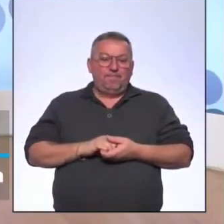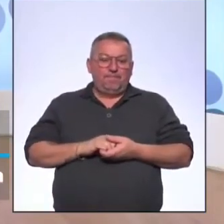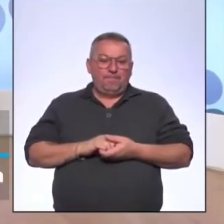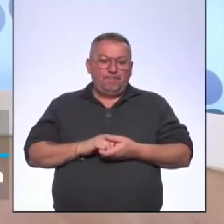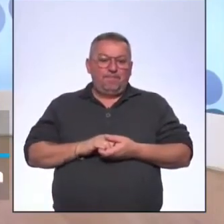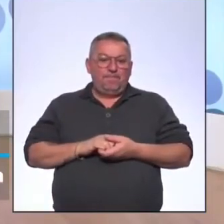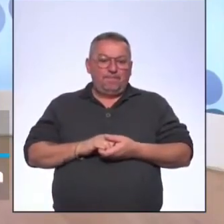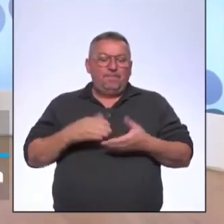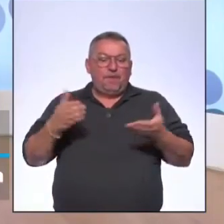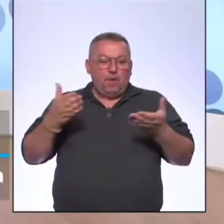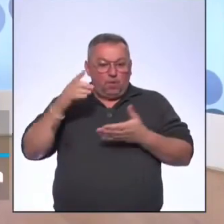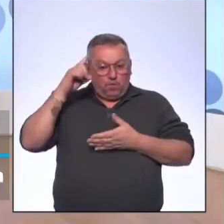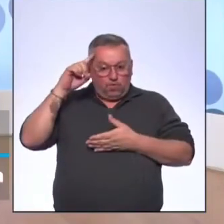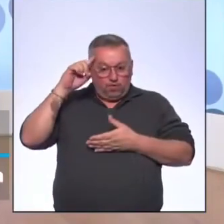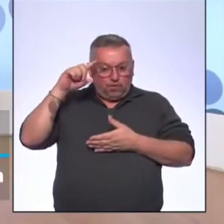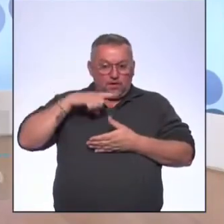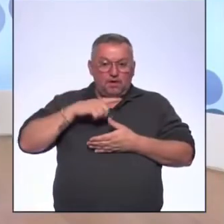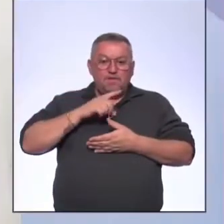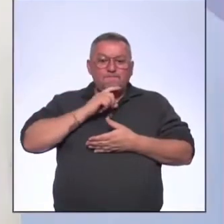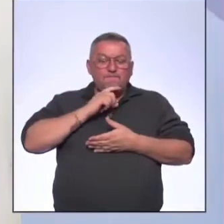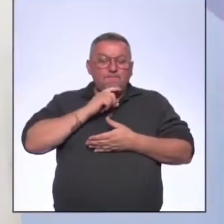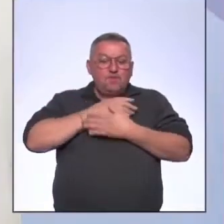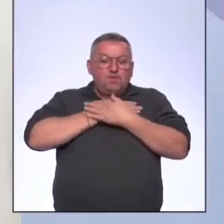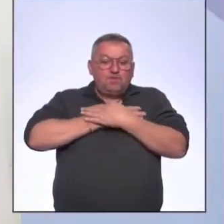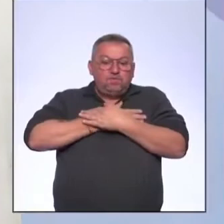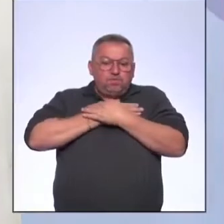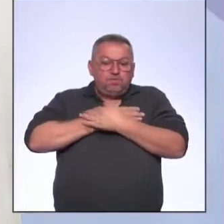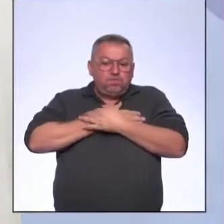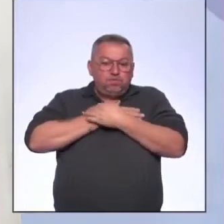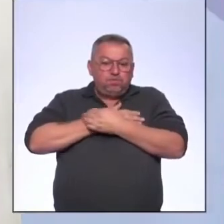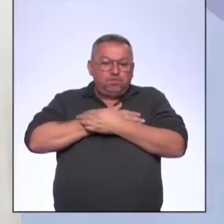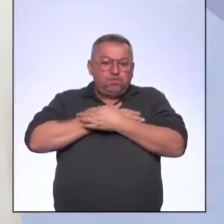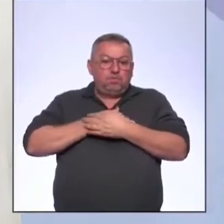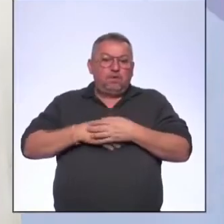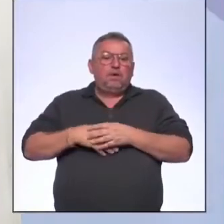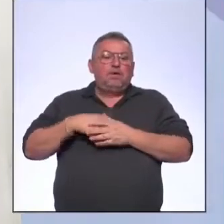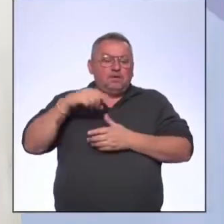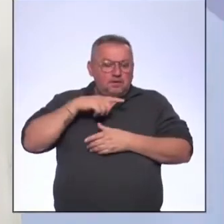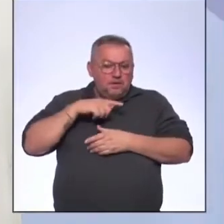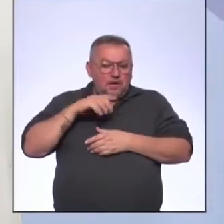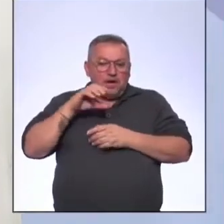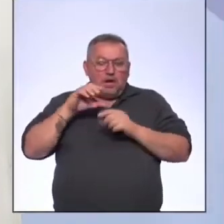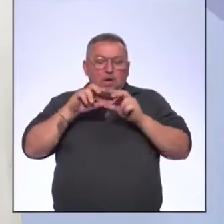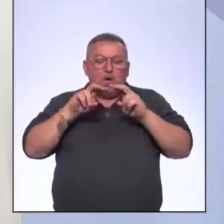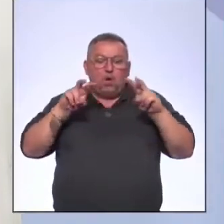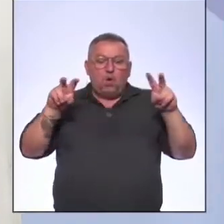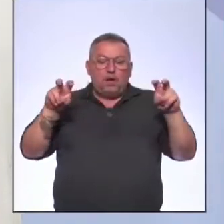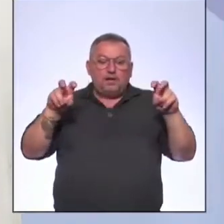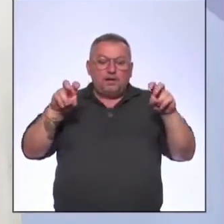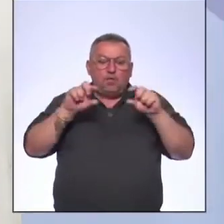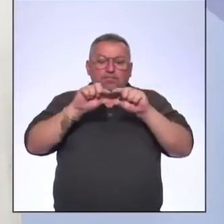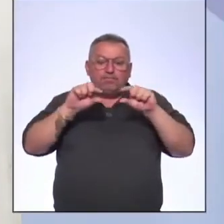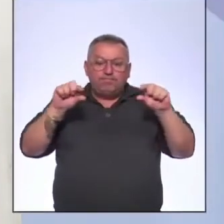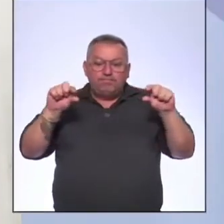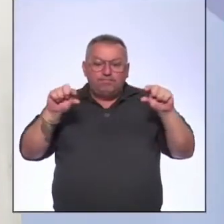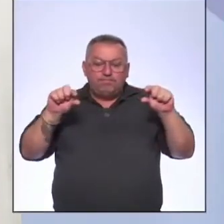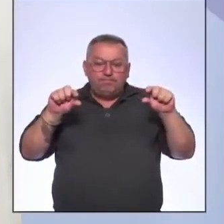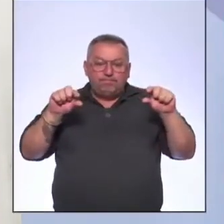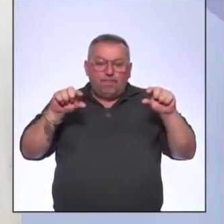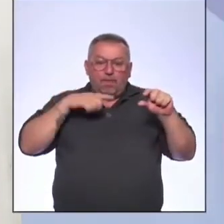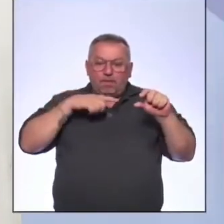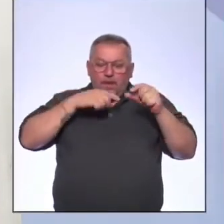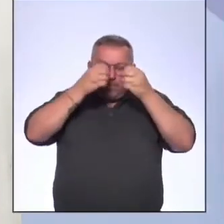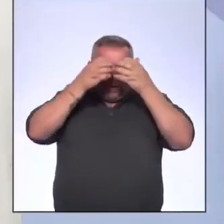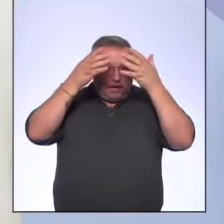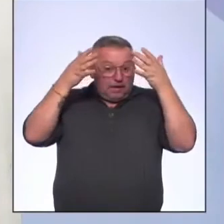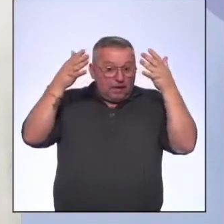Agora então, o dia está frio, tenho frase verbal e tenho oração. Tenho verbo, tenho oração. Tem que ficar isso